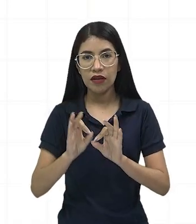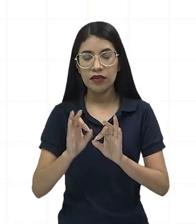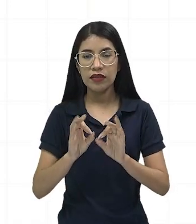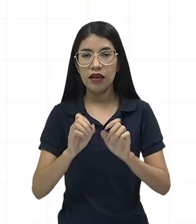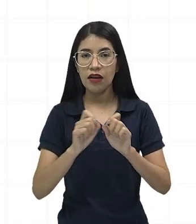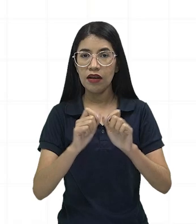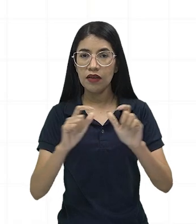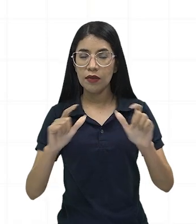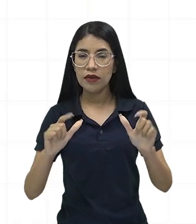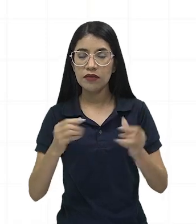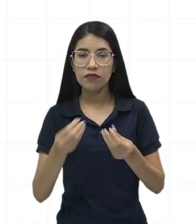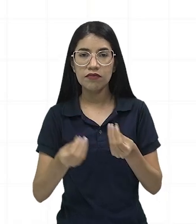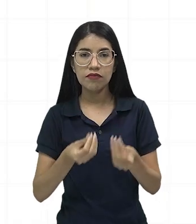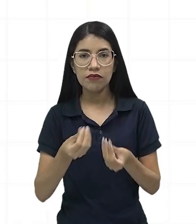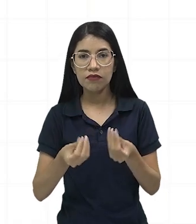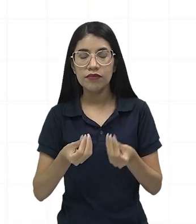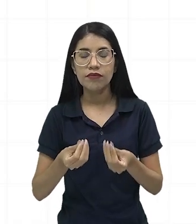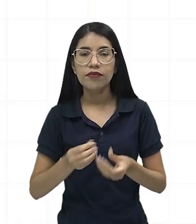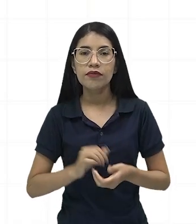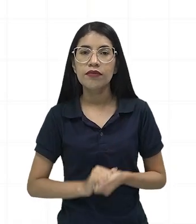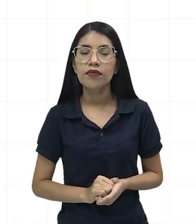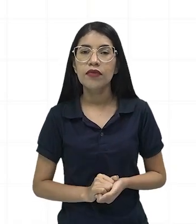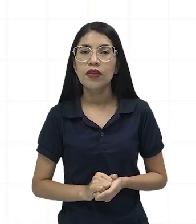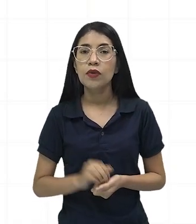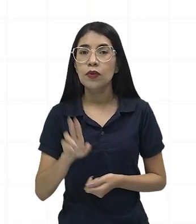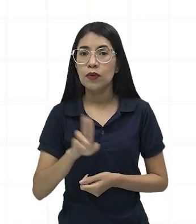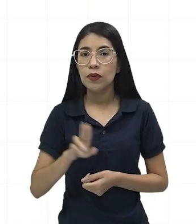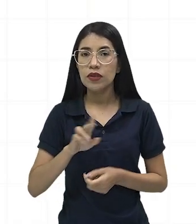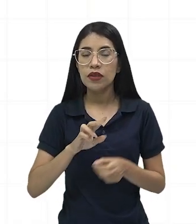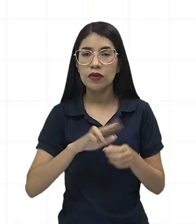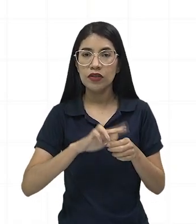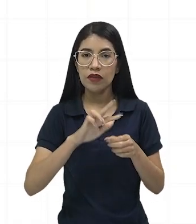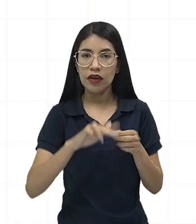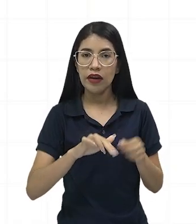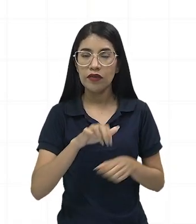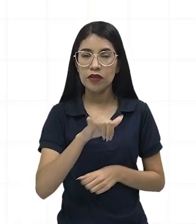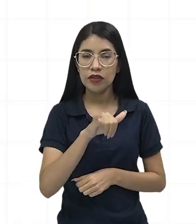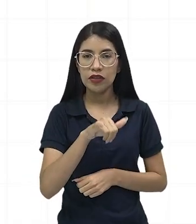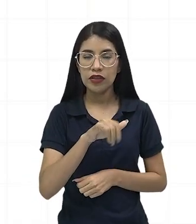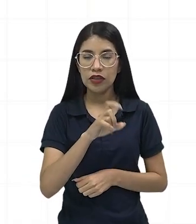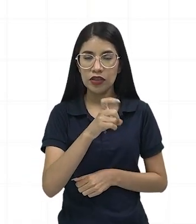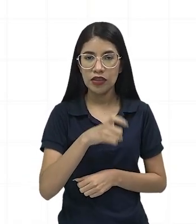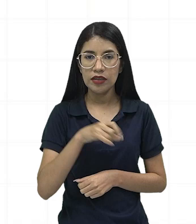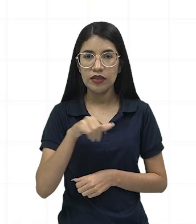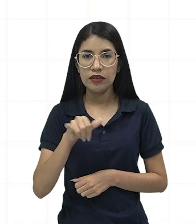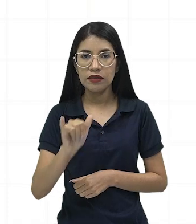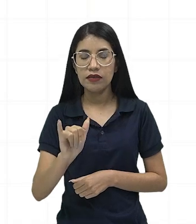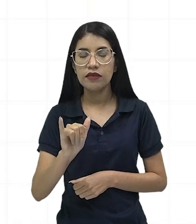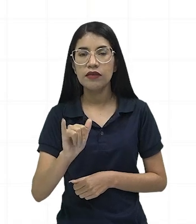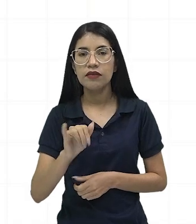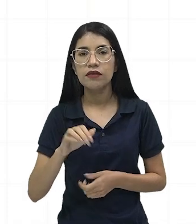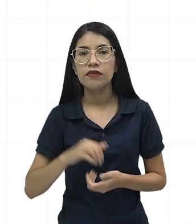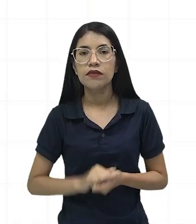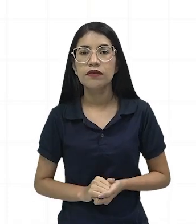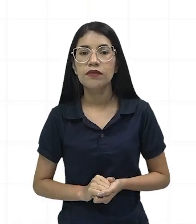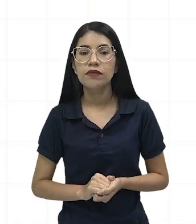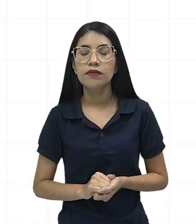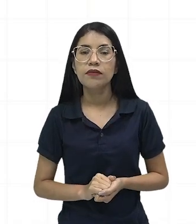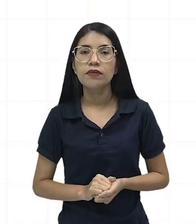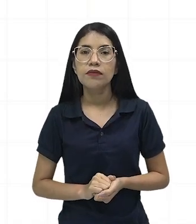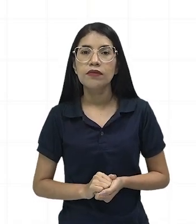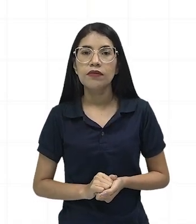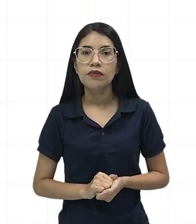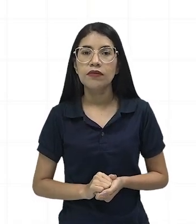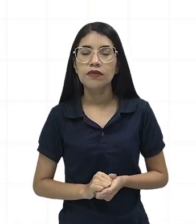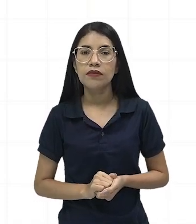as equações, certo? Envolvendo essas 2 variáveis. Quais são as variáveis? A variável